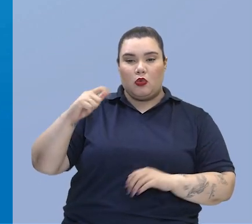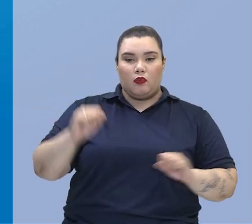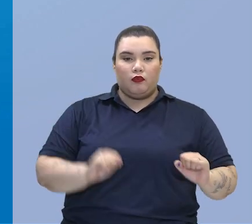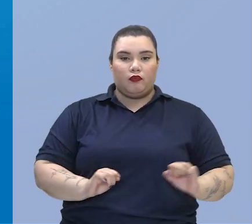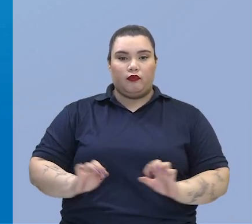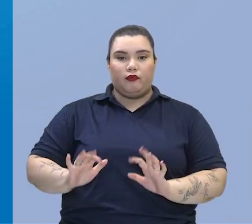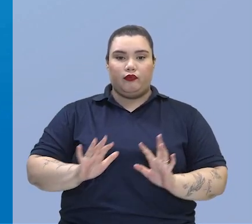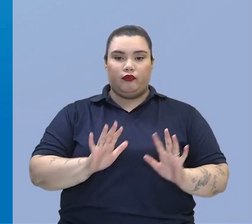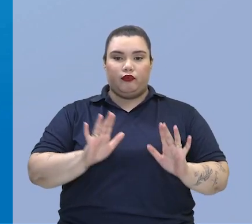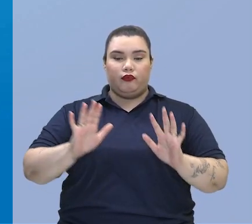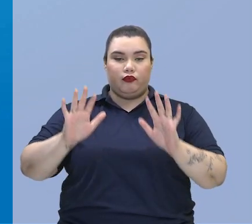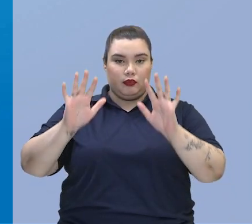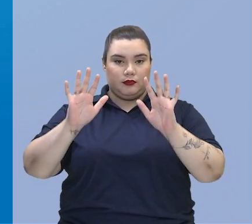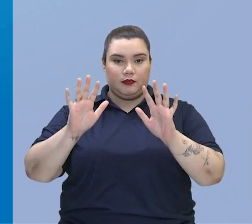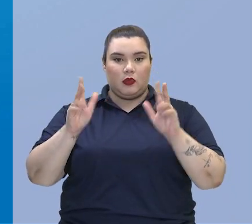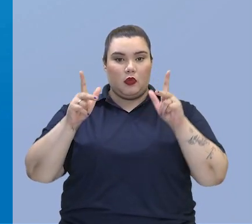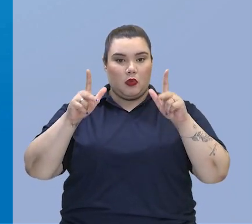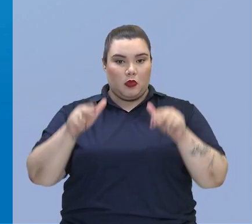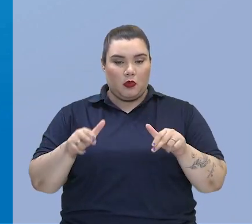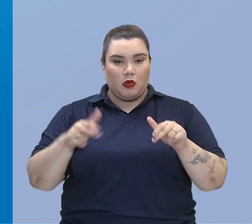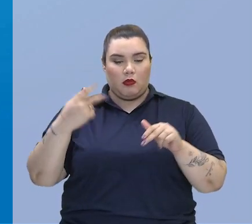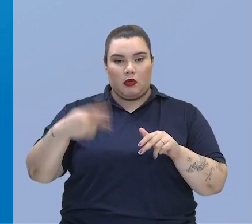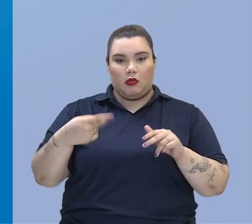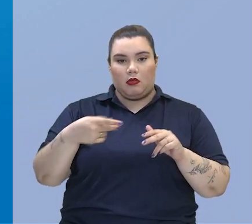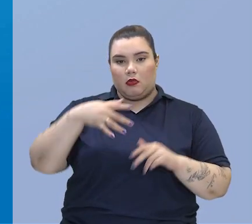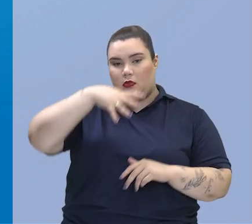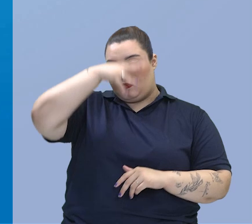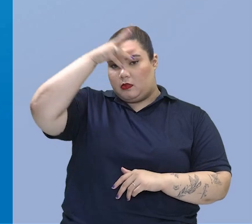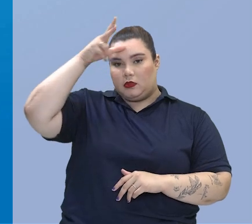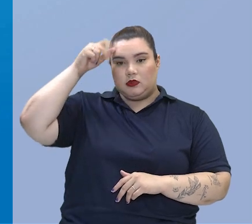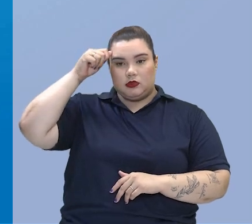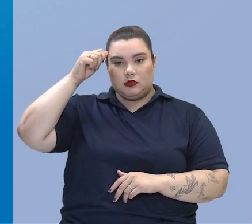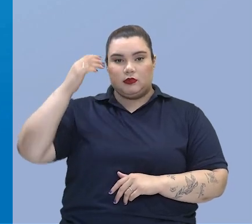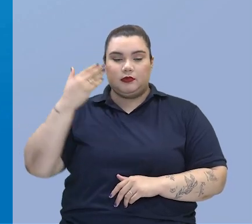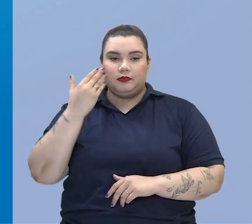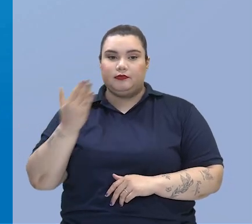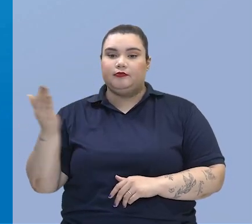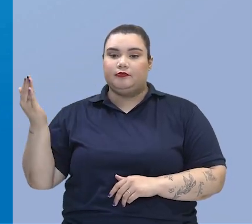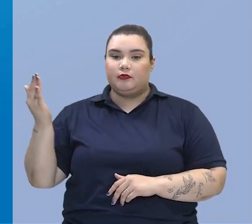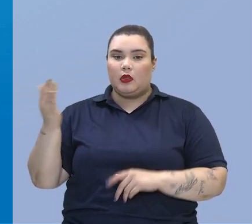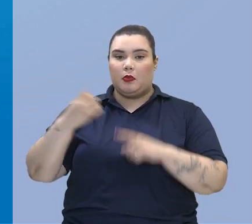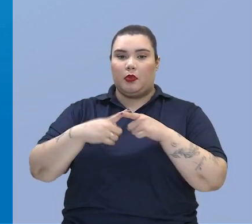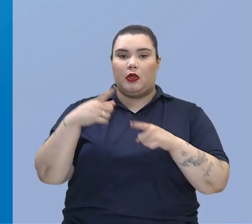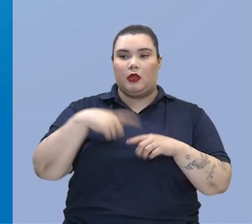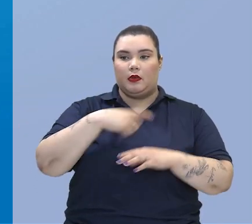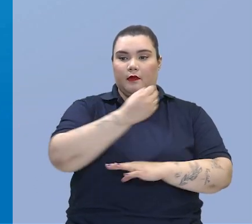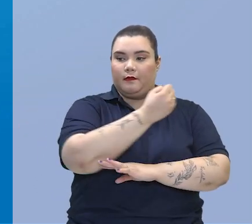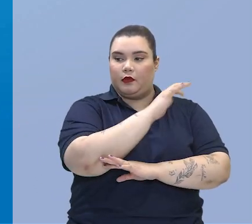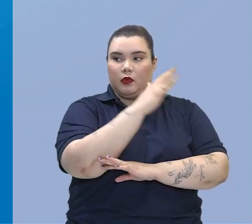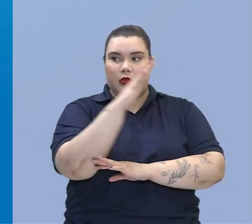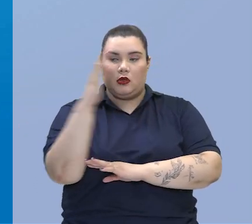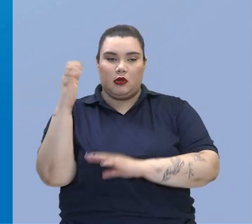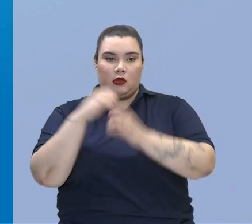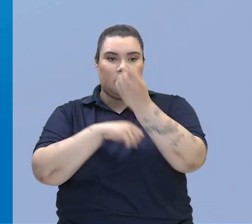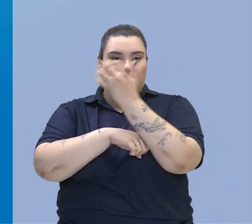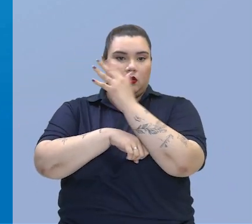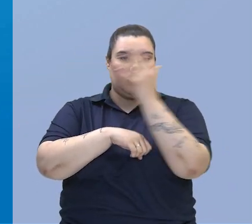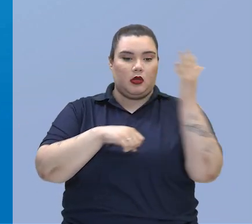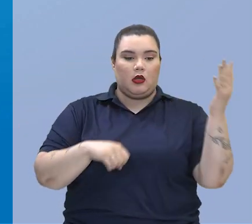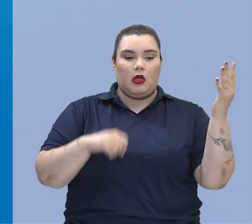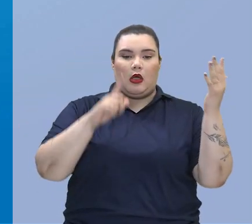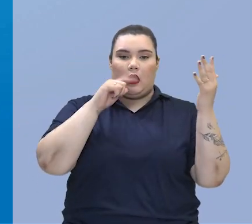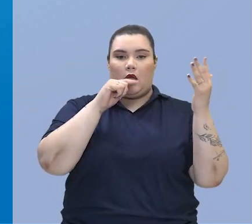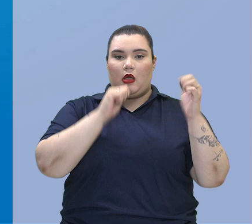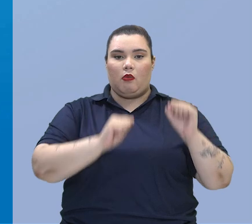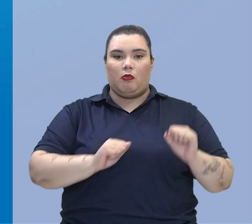Amazônia. Deixa eu até trocar a cor. Na Amazônia. Porque nós temos floresta, então as plantas vão transpirar. Temos os